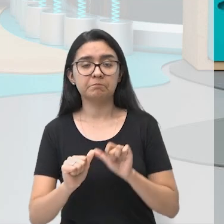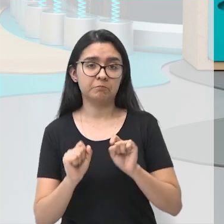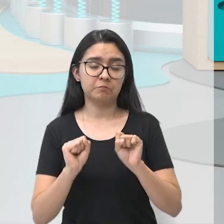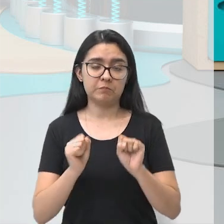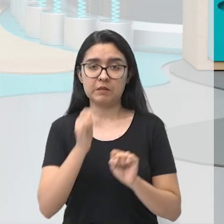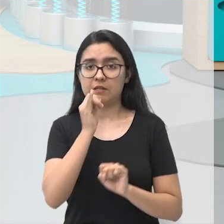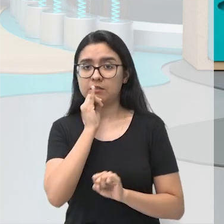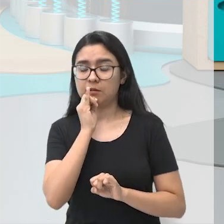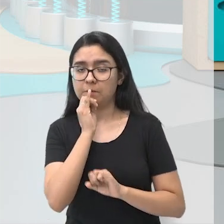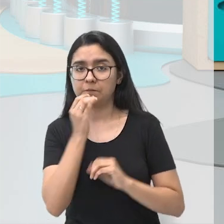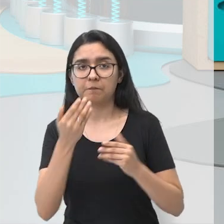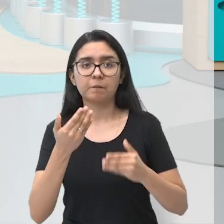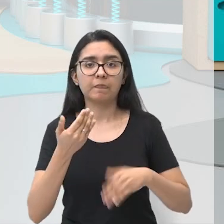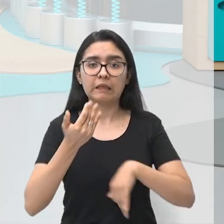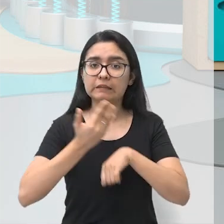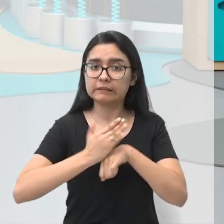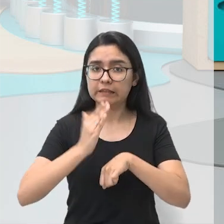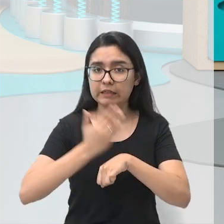por meio das